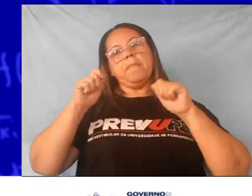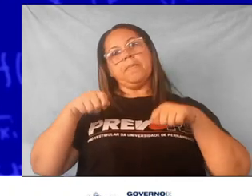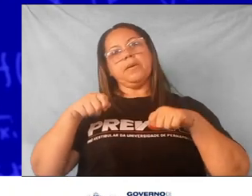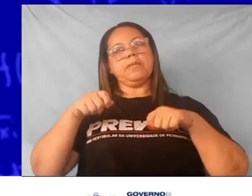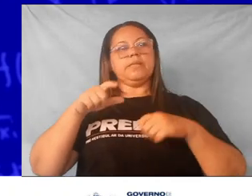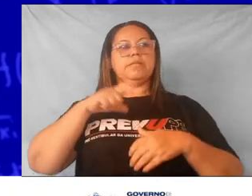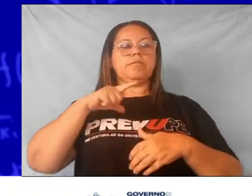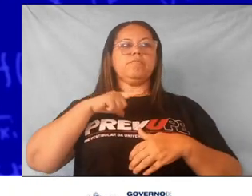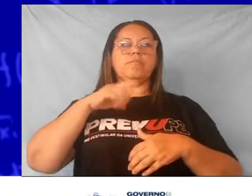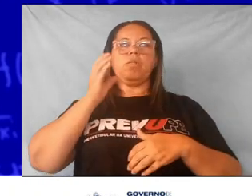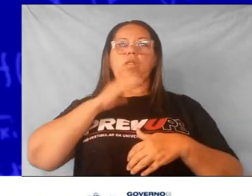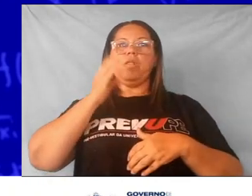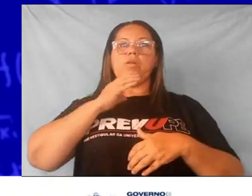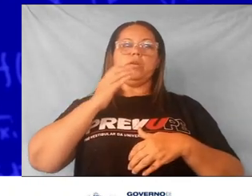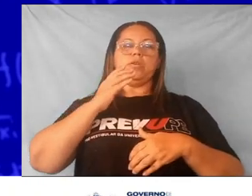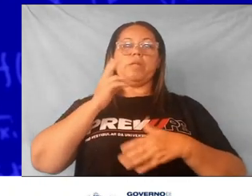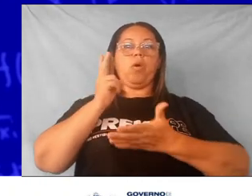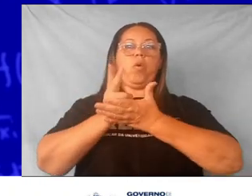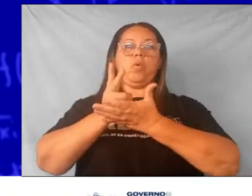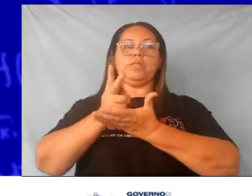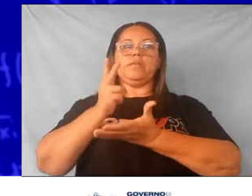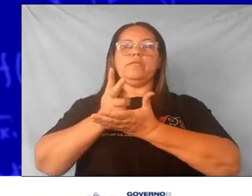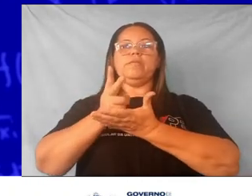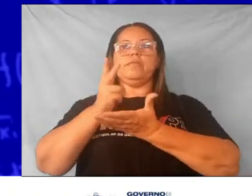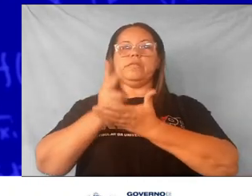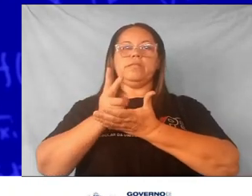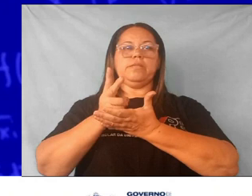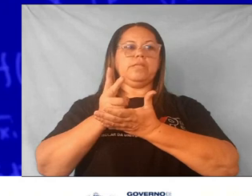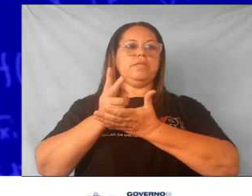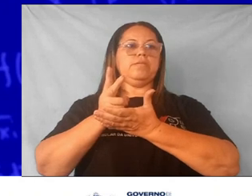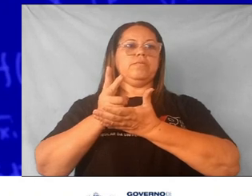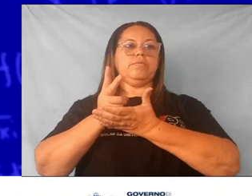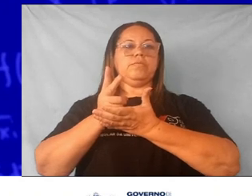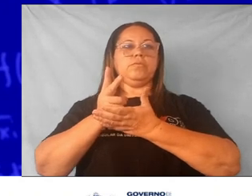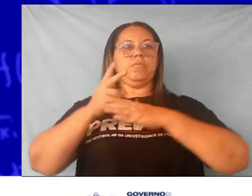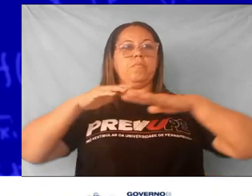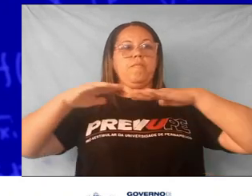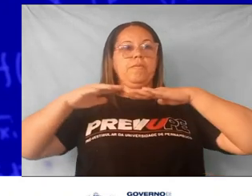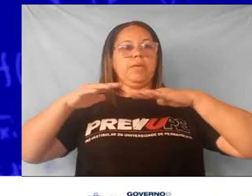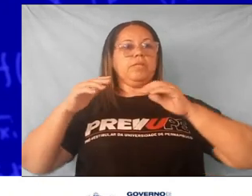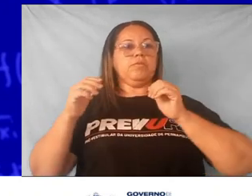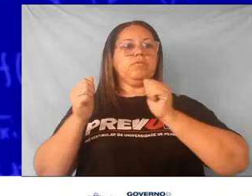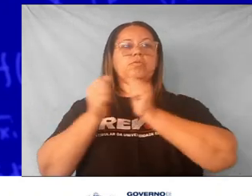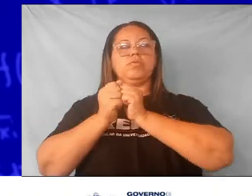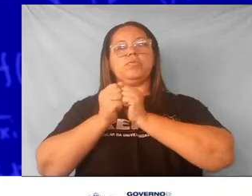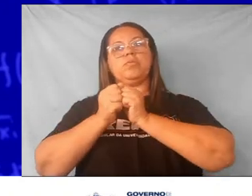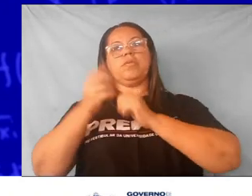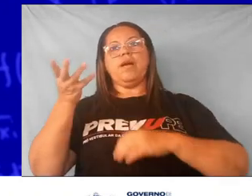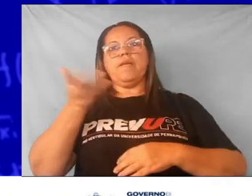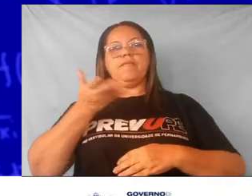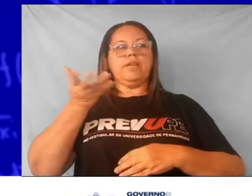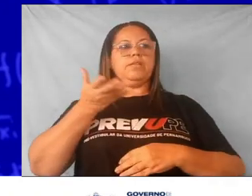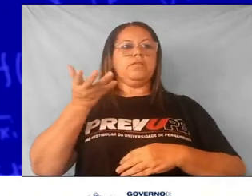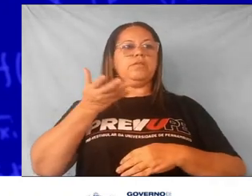da conservação da quantidade de movimento, junto com a velocidade que esses dois corpos vão